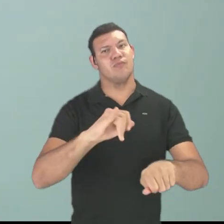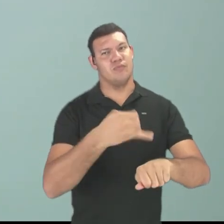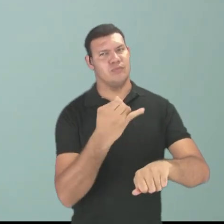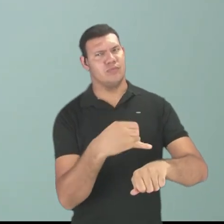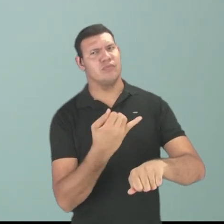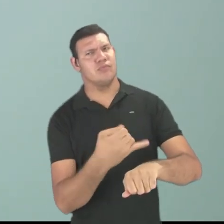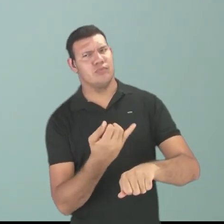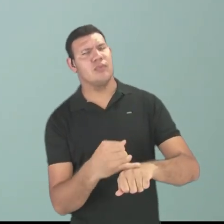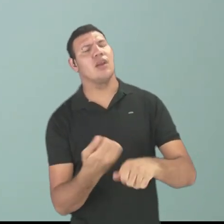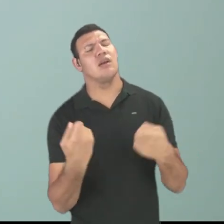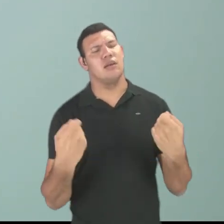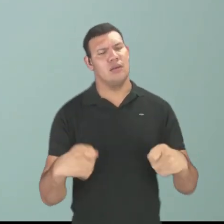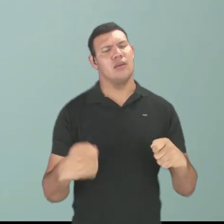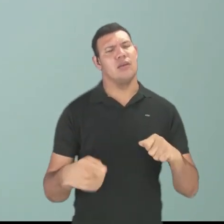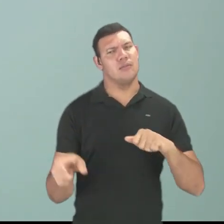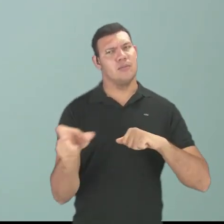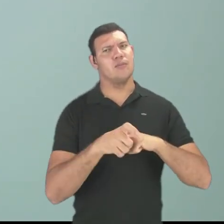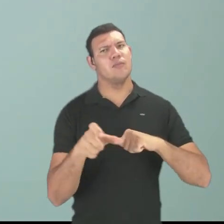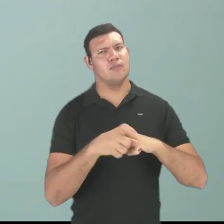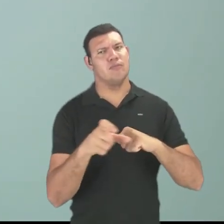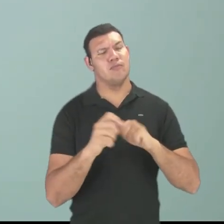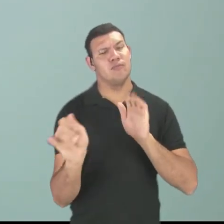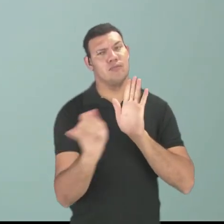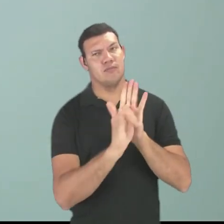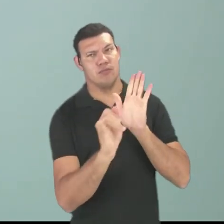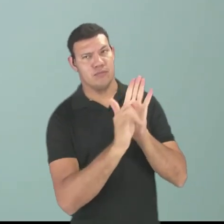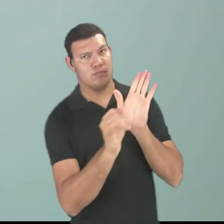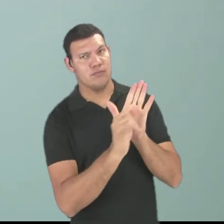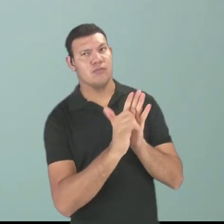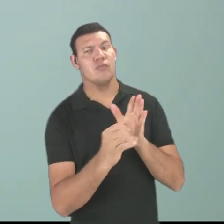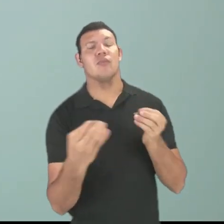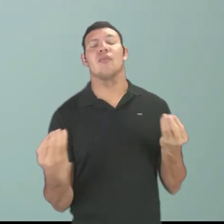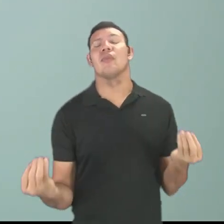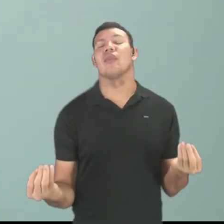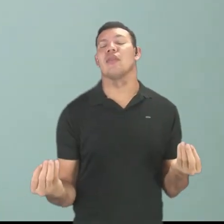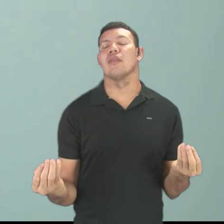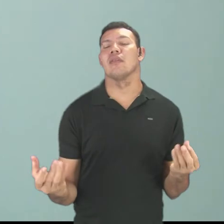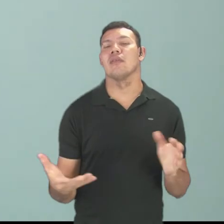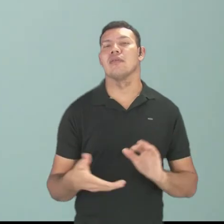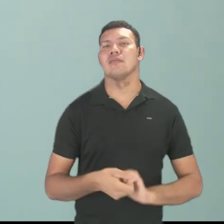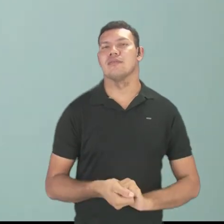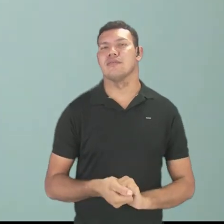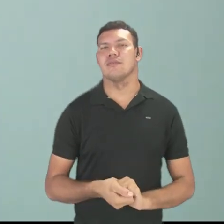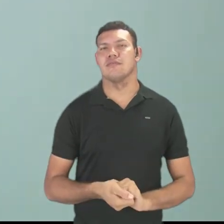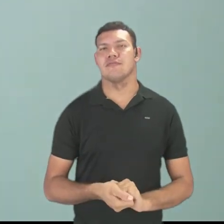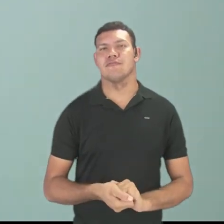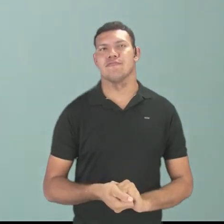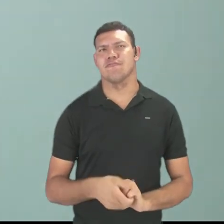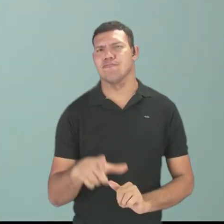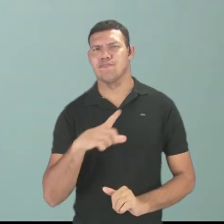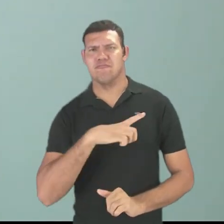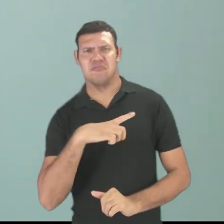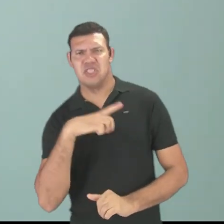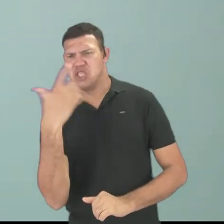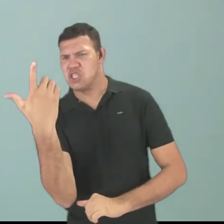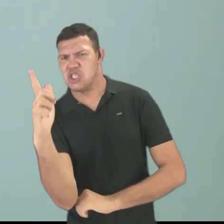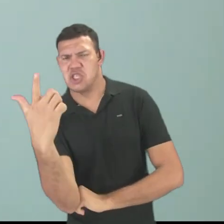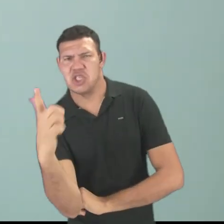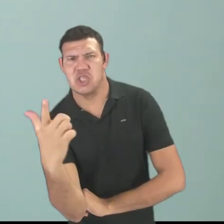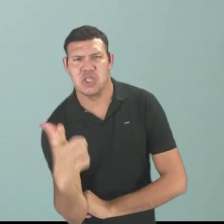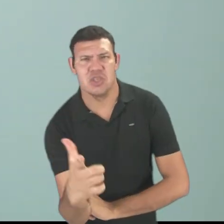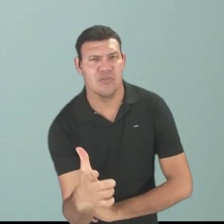vai precisar de um substantivo à frente, para a gente poder identificar ele. Então aqui a gente sabe que, como não tem nenhum substantivo na